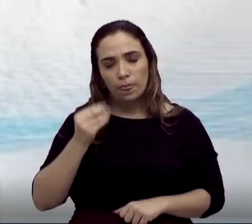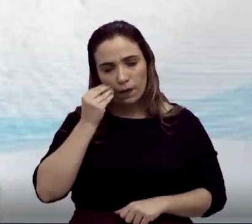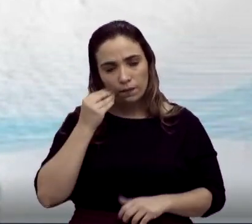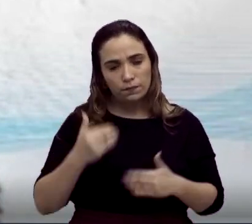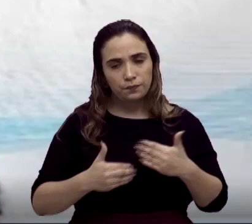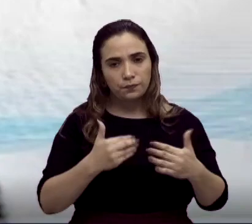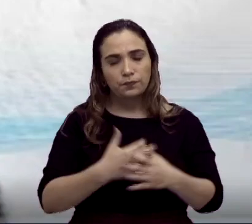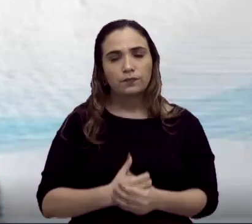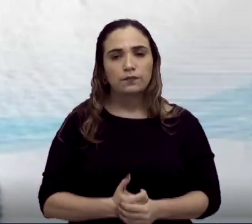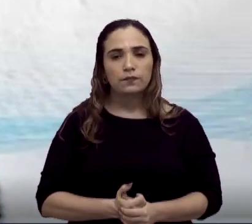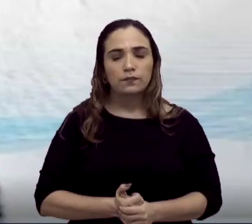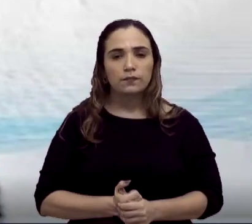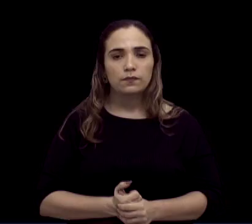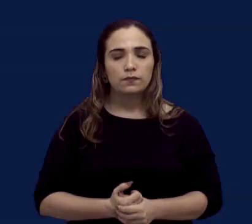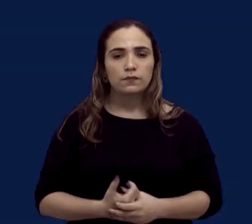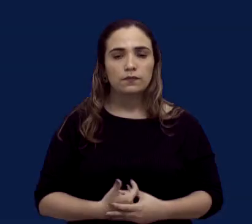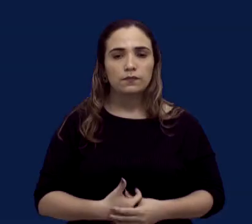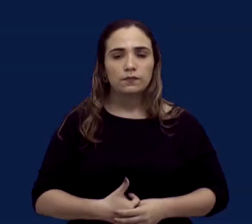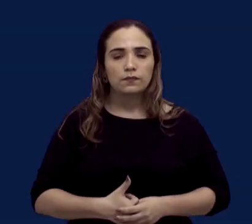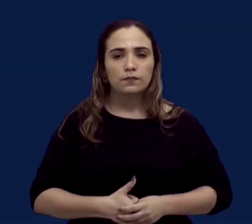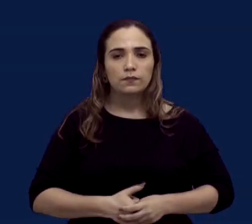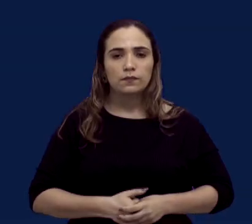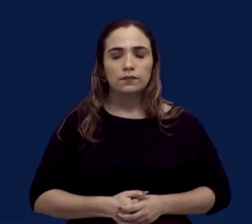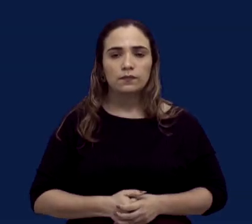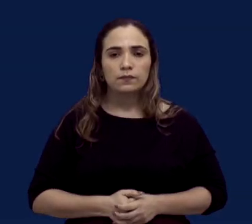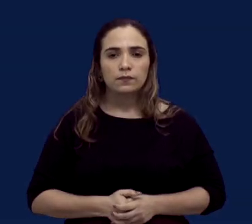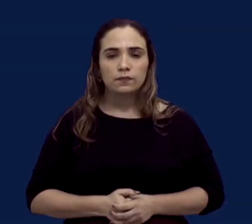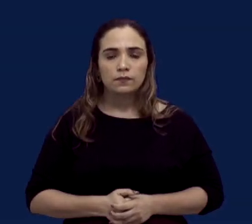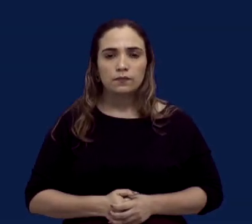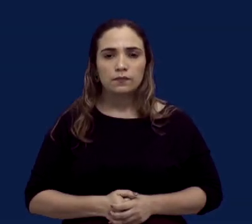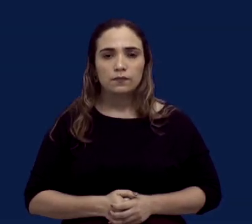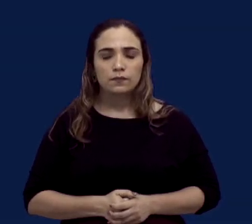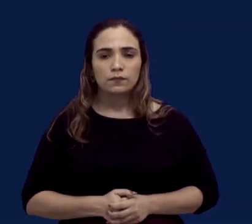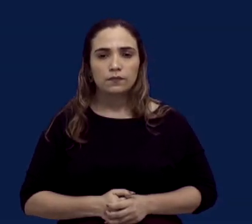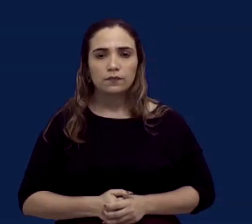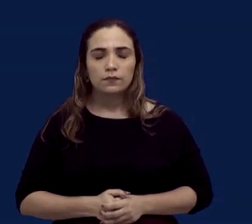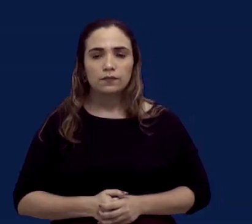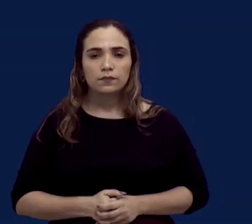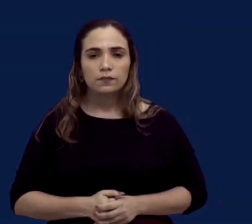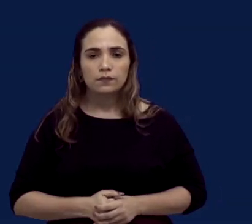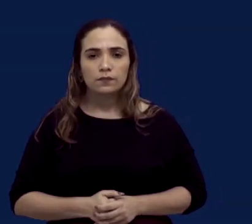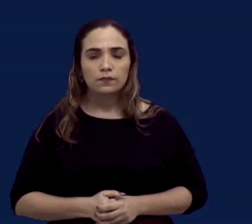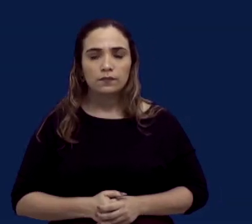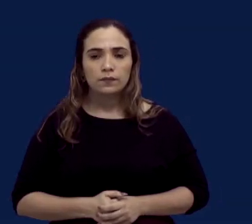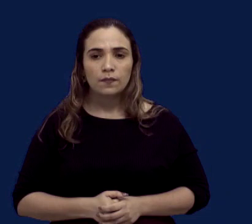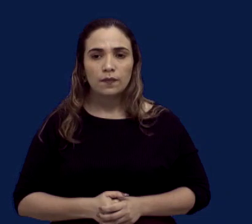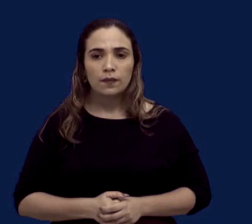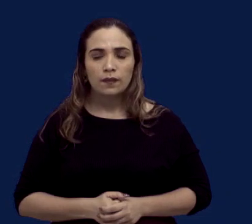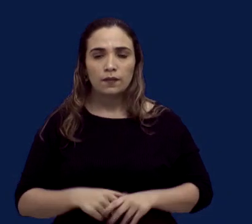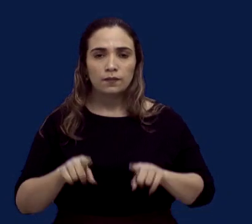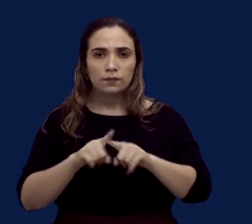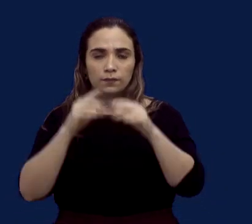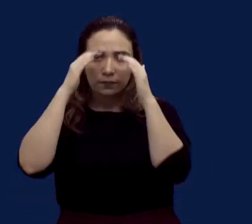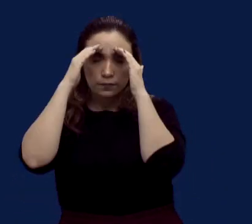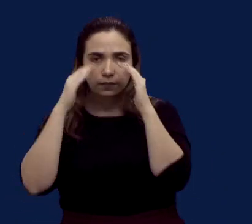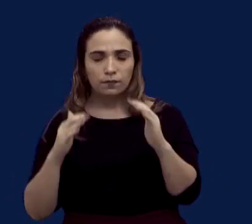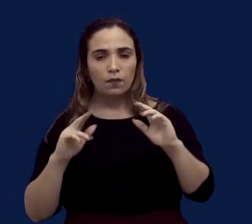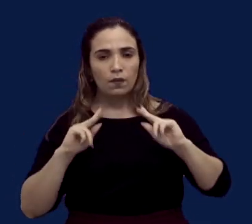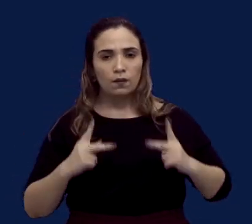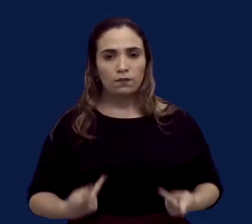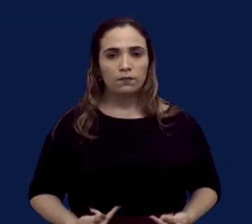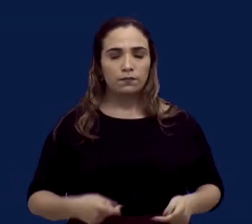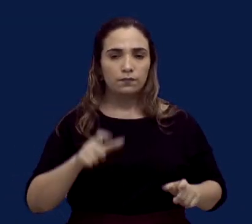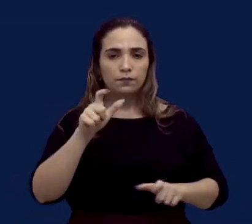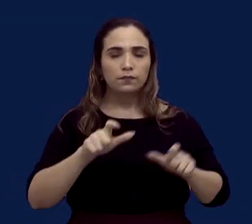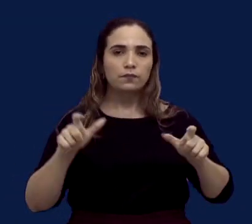tempo todo. E, em certo sentido, isso também permite uma gestão de pessoas, né, mais humanista, né, assim, uma visão de, olha, a